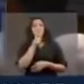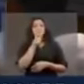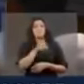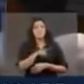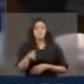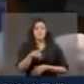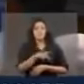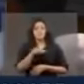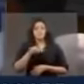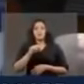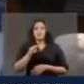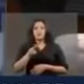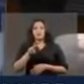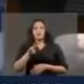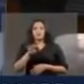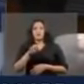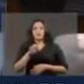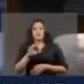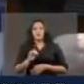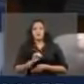Lourenço Estélio Rega